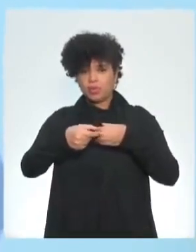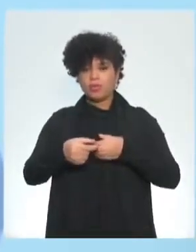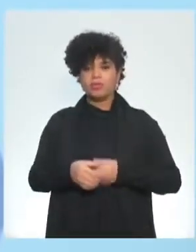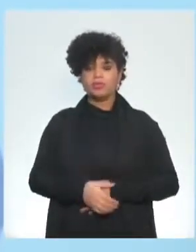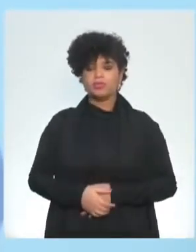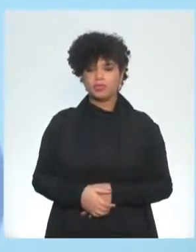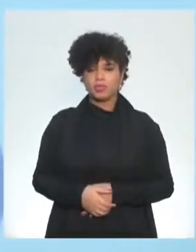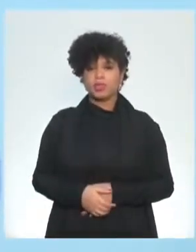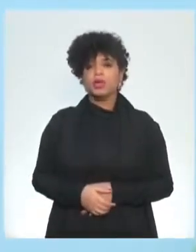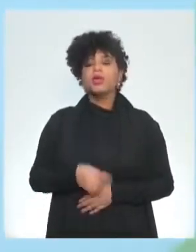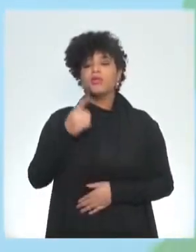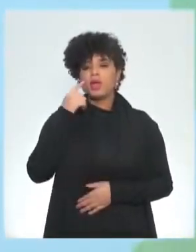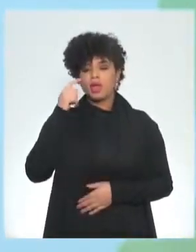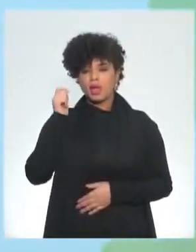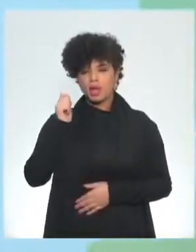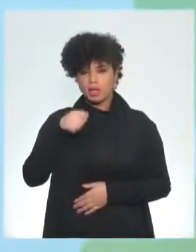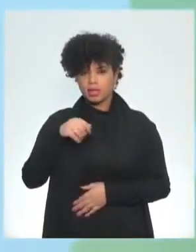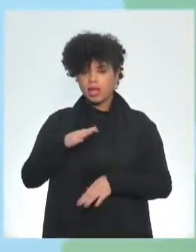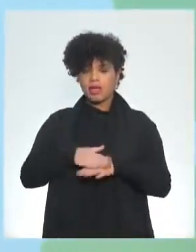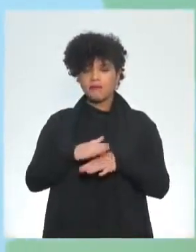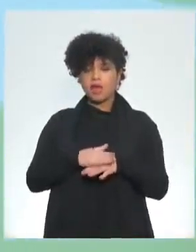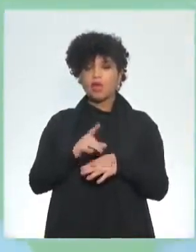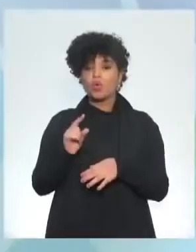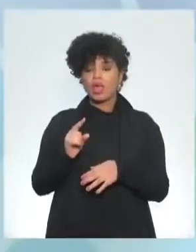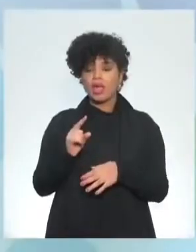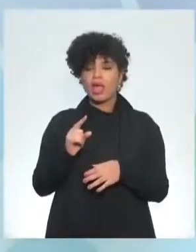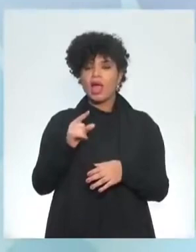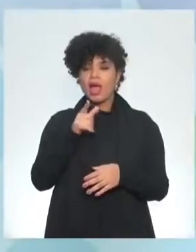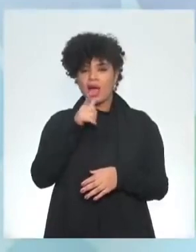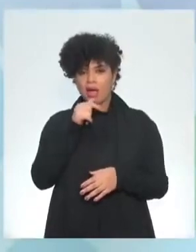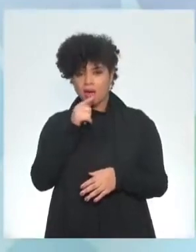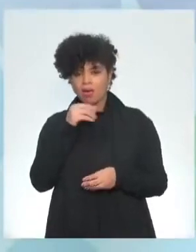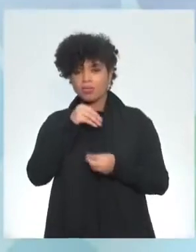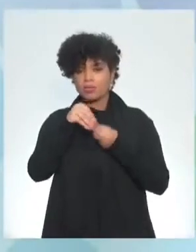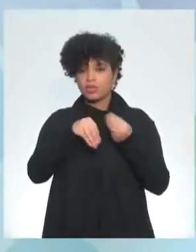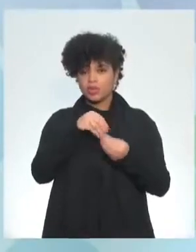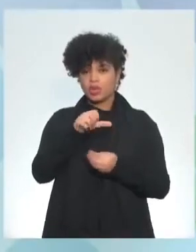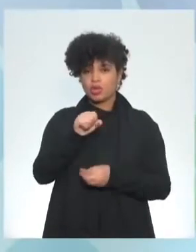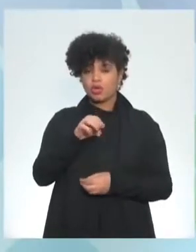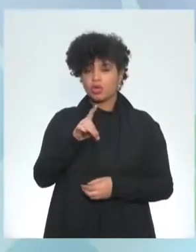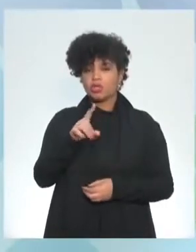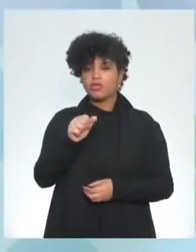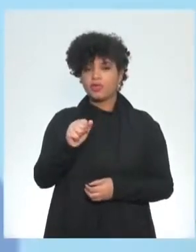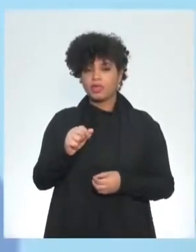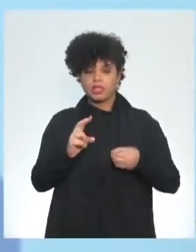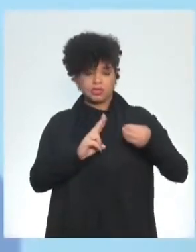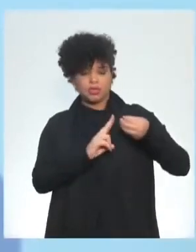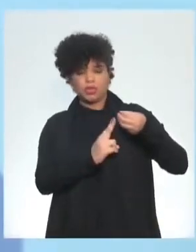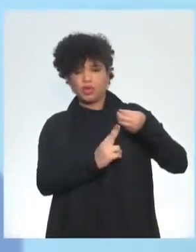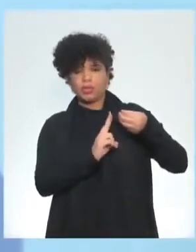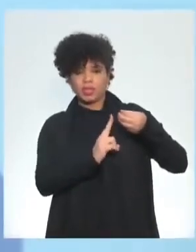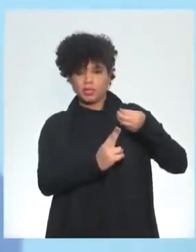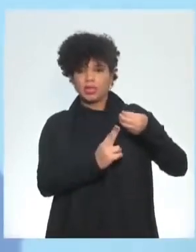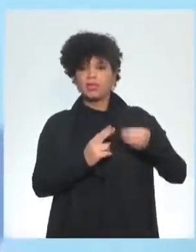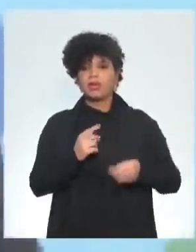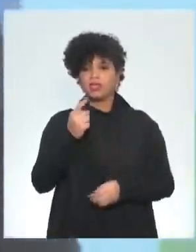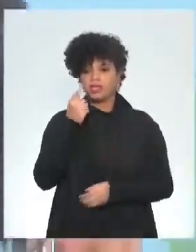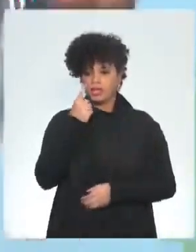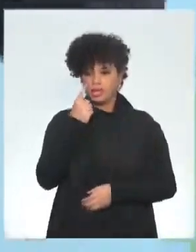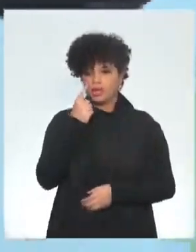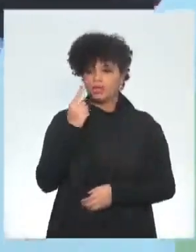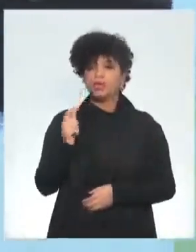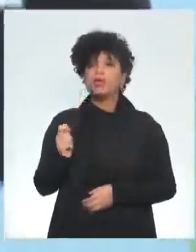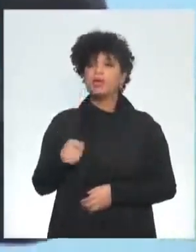E aqui eu tenho uma solução de água e soda cáustica. Aqui eu tenho o vinagre, né, que ele também é incolor, tá